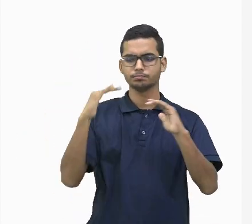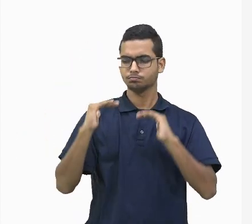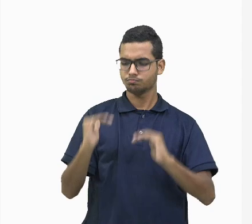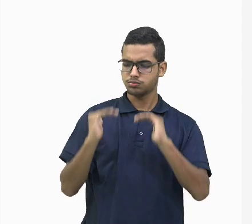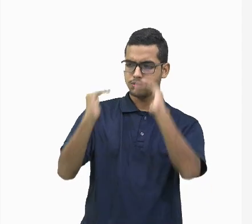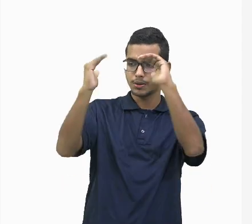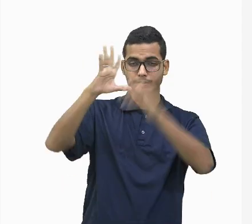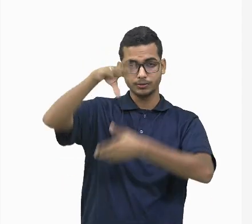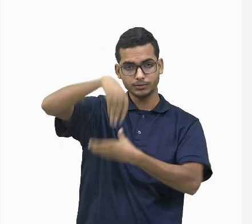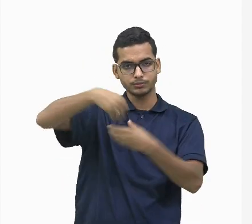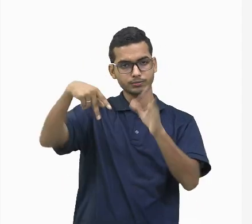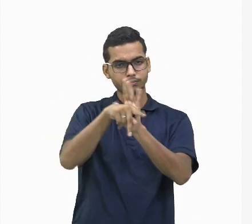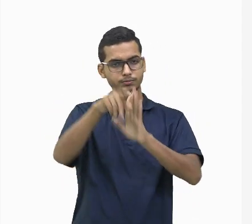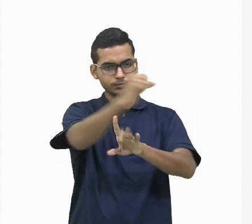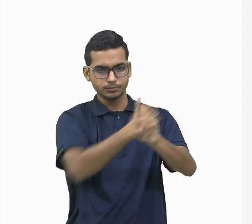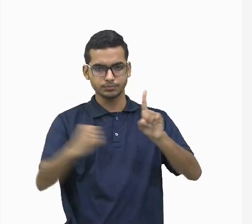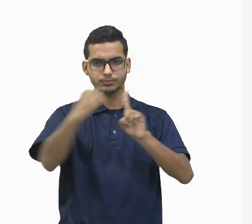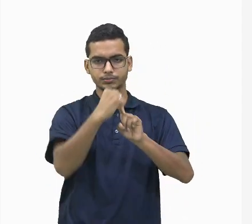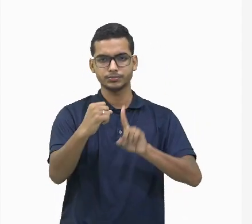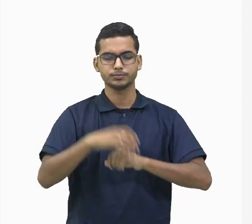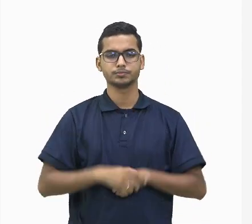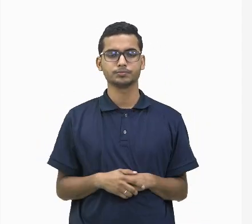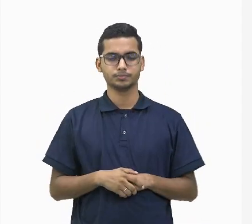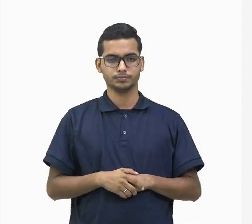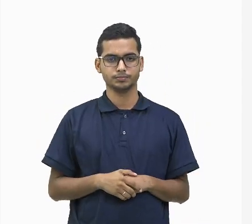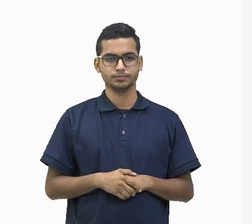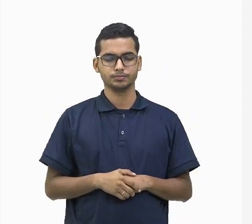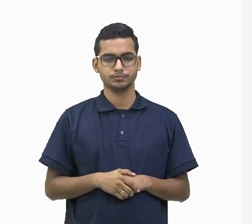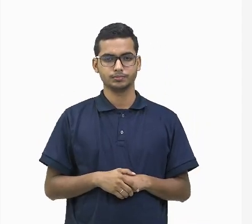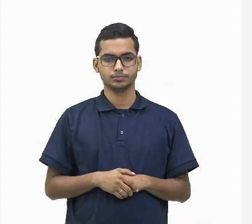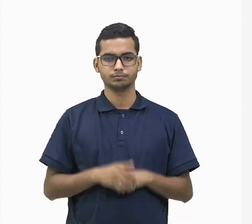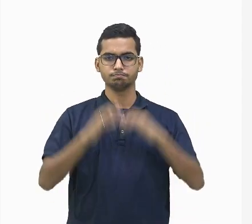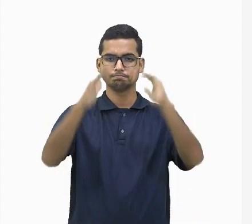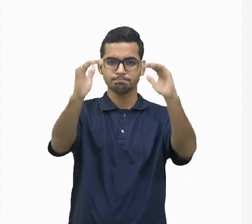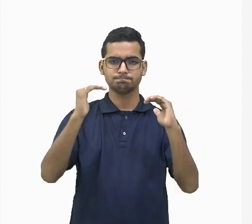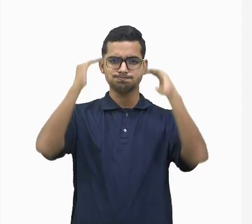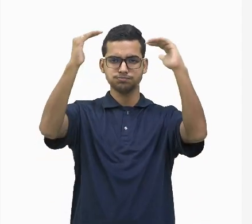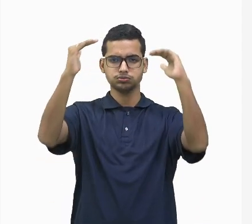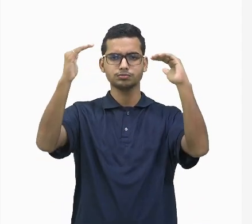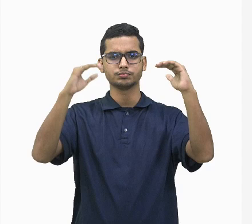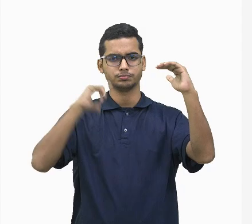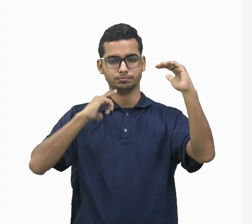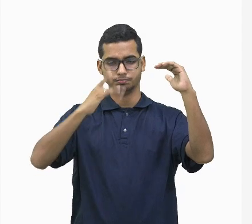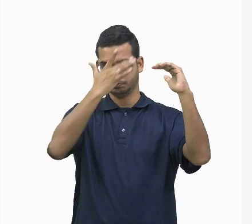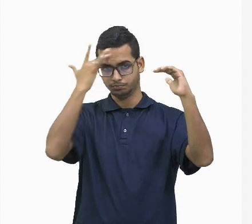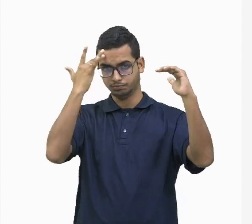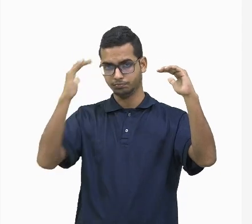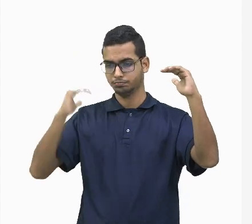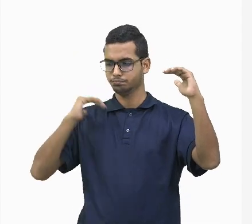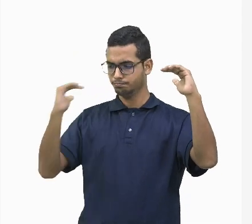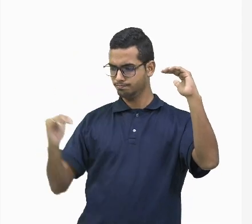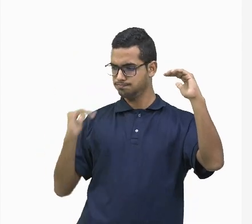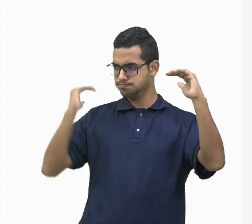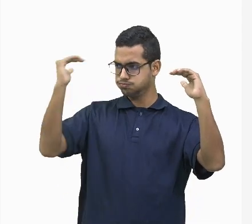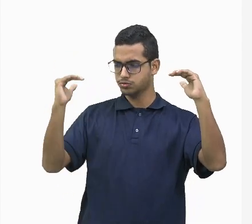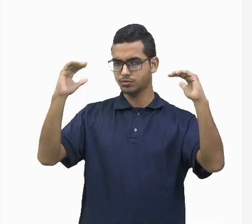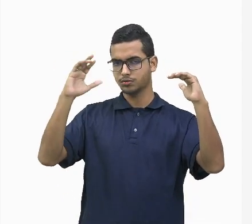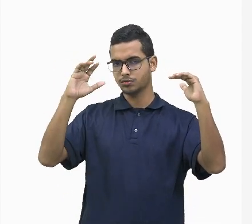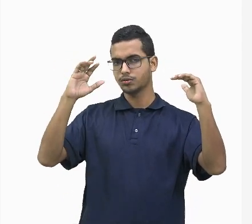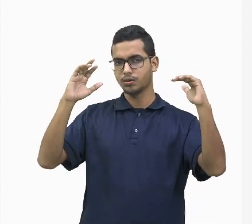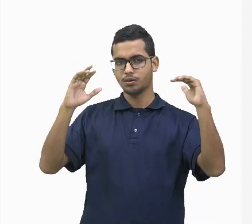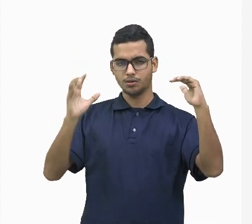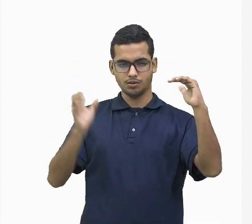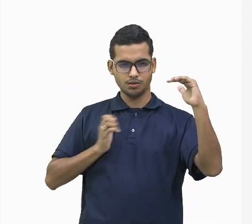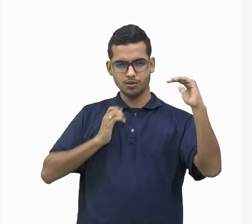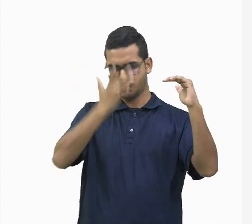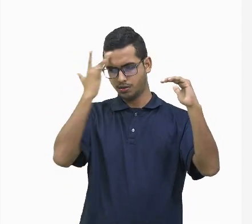da sociedade. Então nós temos ali assim em cima a nobreza, tá? Que os guerreiros fazem parte dessa